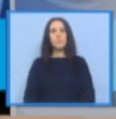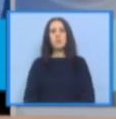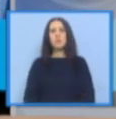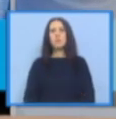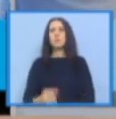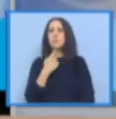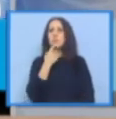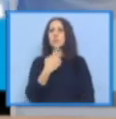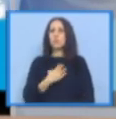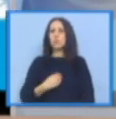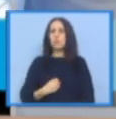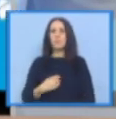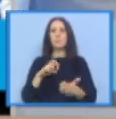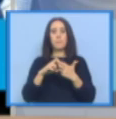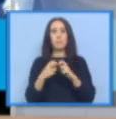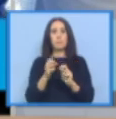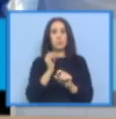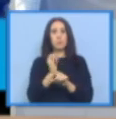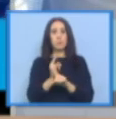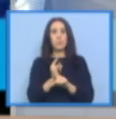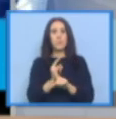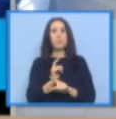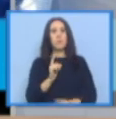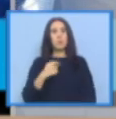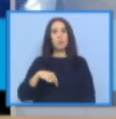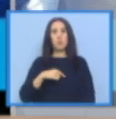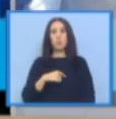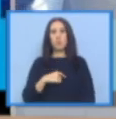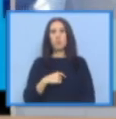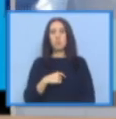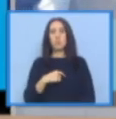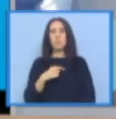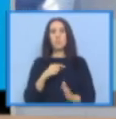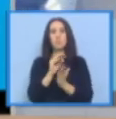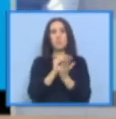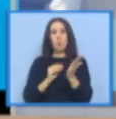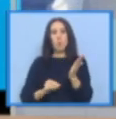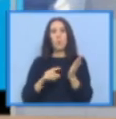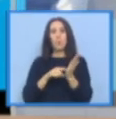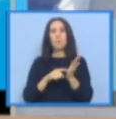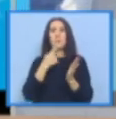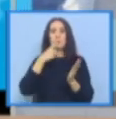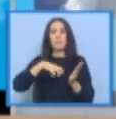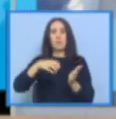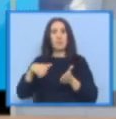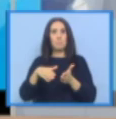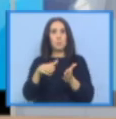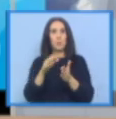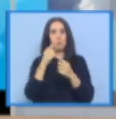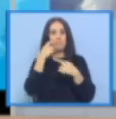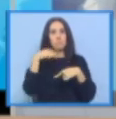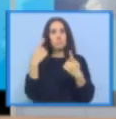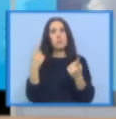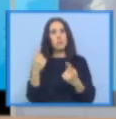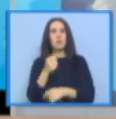lhe dizer outra problemática que nós também abordamos quando elencamos as pedras do caminho, é a questão